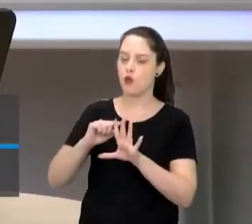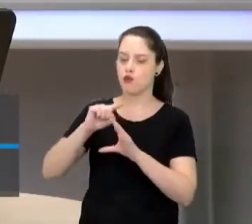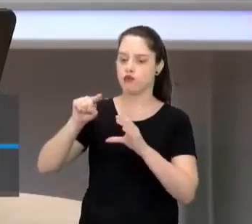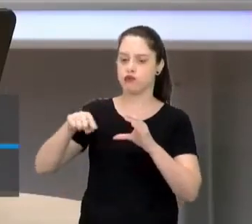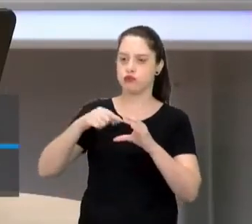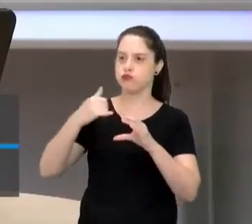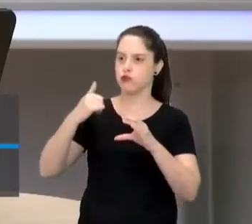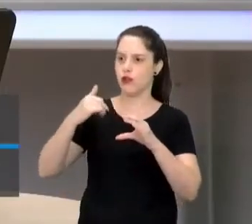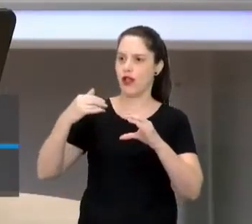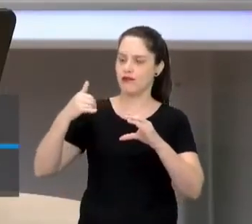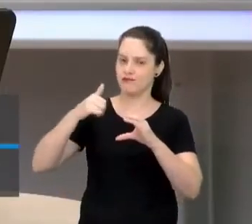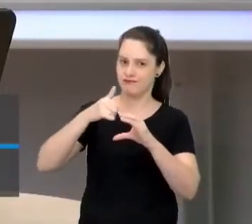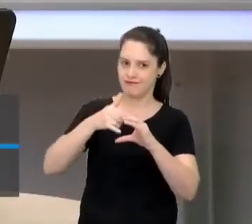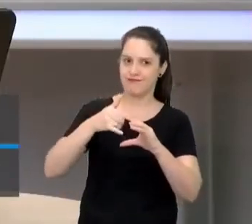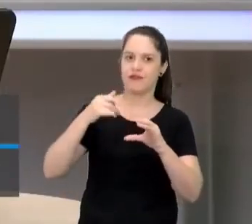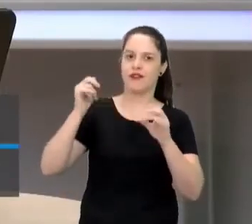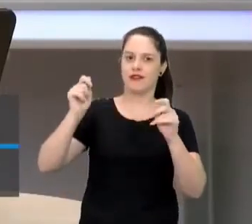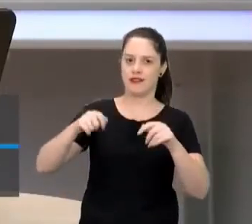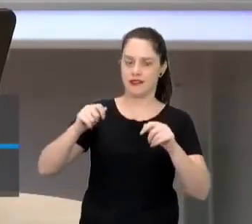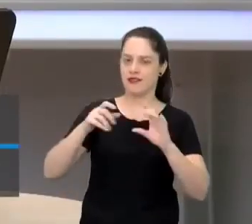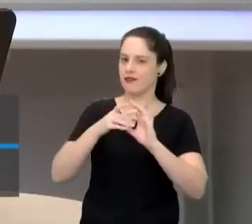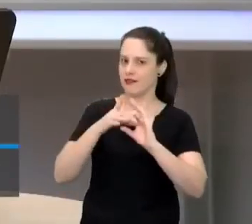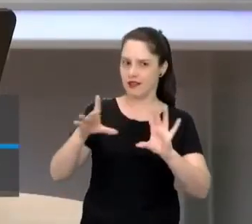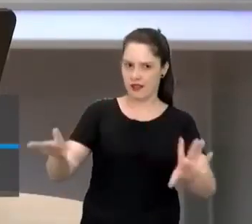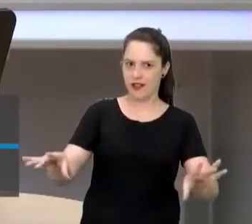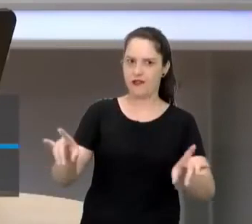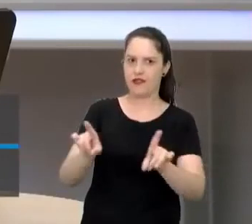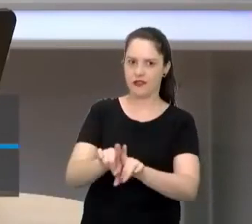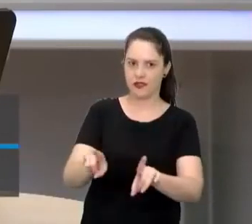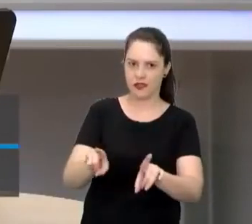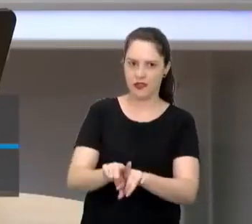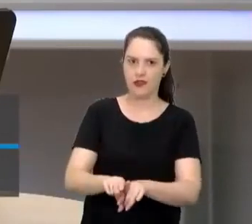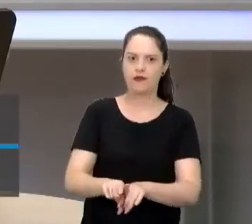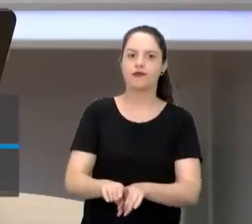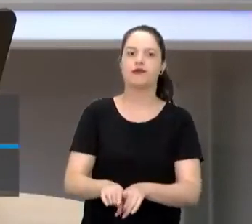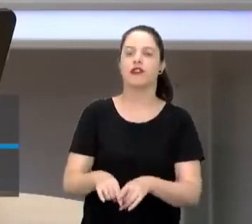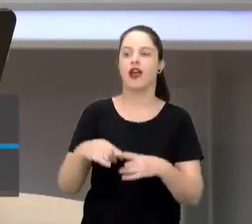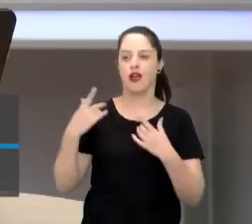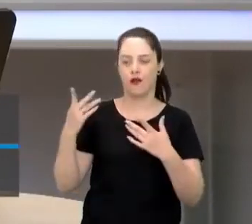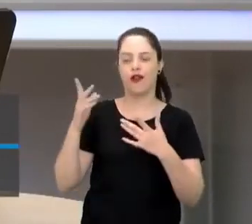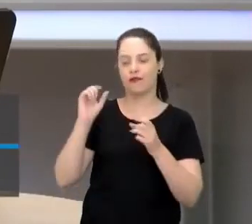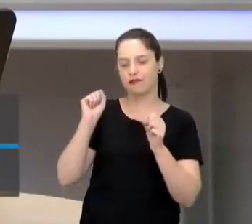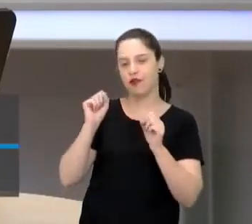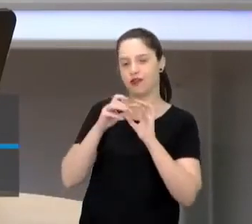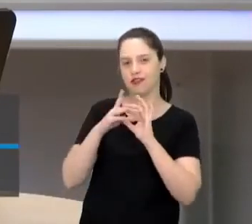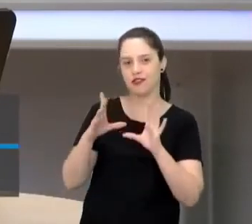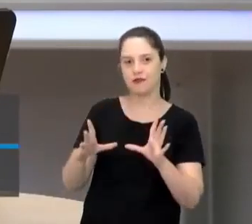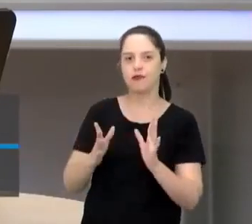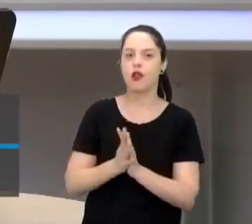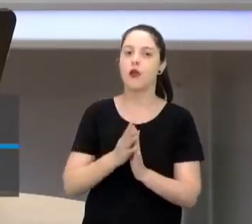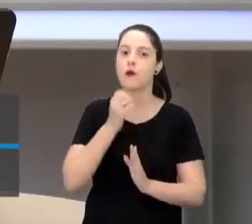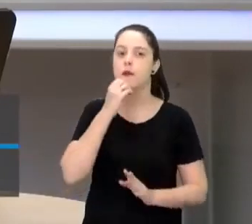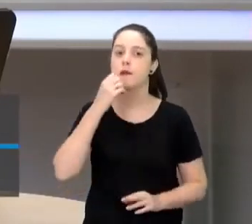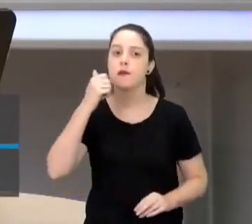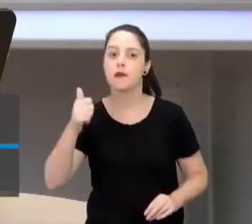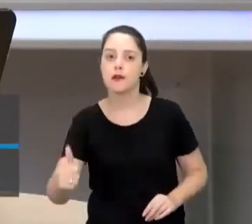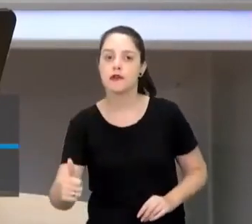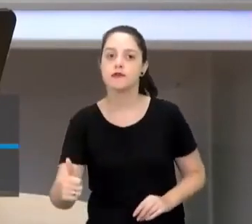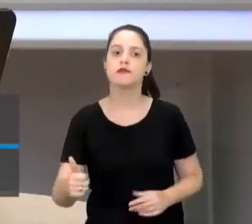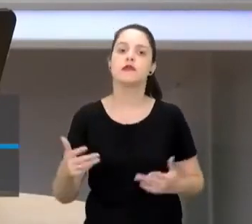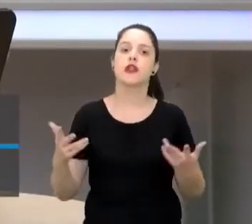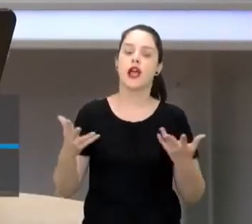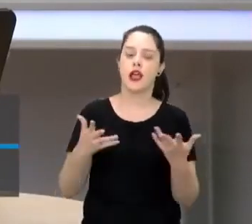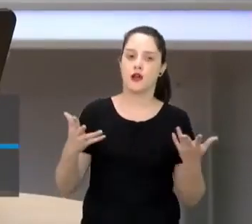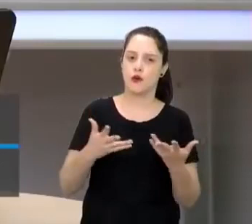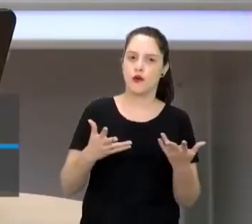quem quiser aí depois apontar o celular também, fica tranquilo, mas já está aí no chat para vocês, tá bom? Muito bem, então. Vamos para a